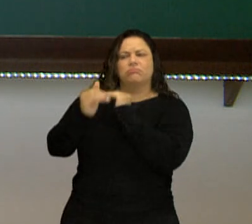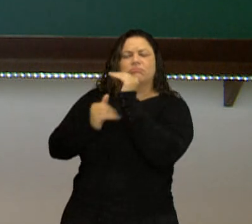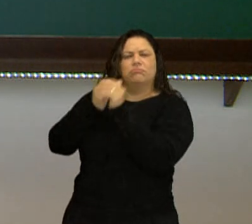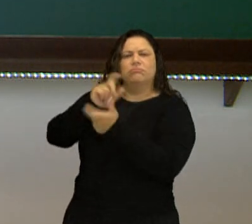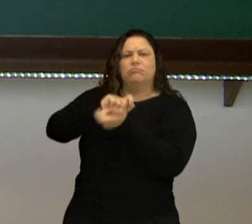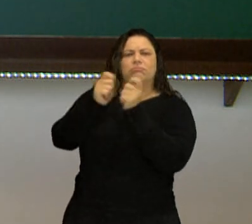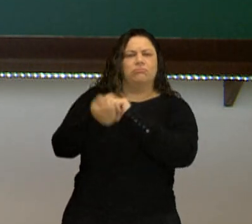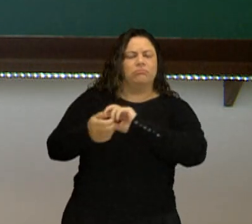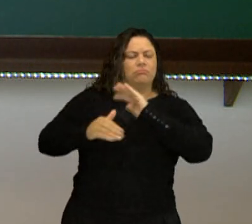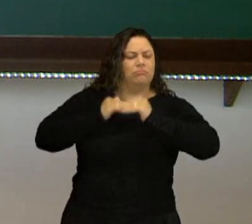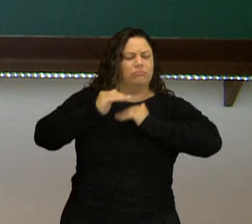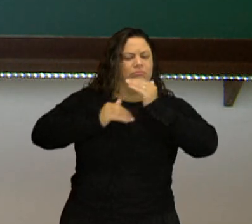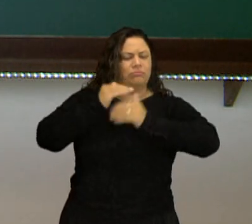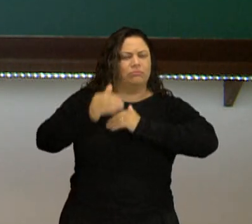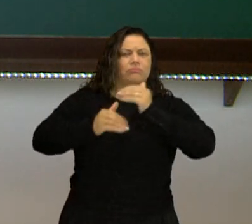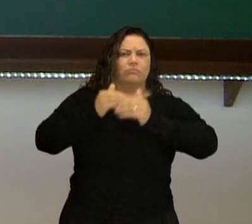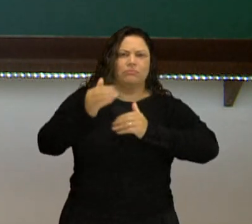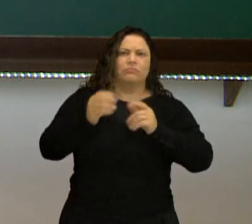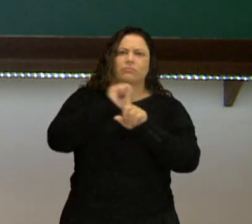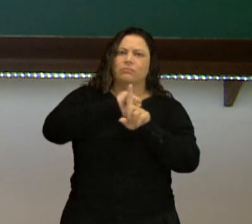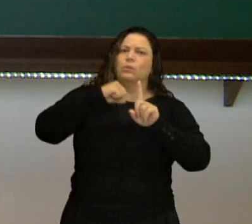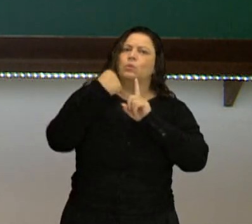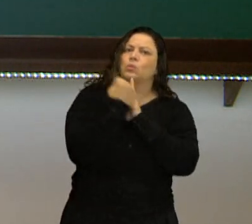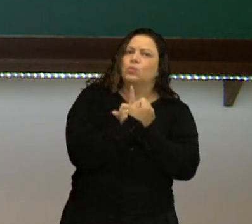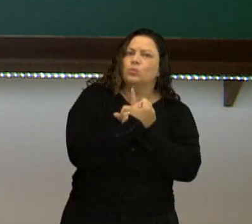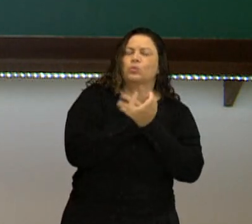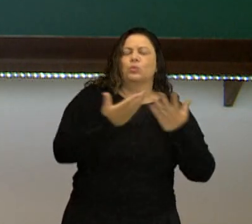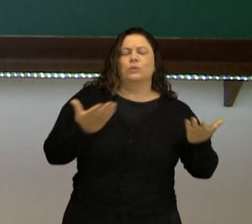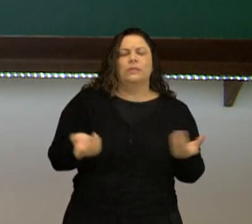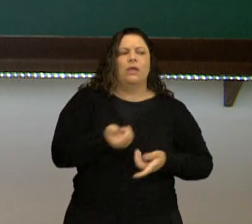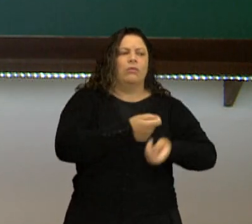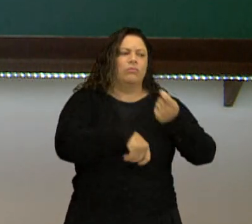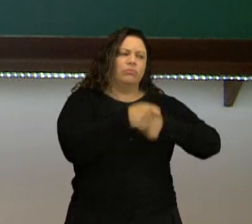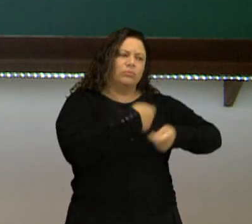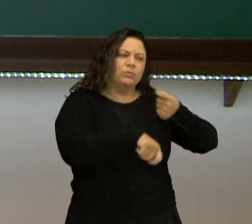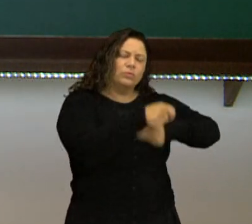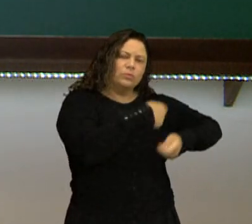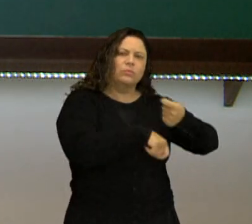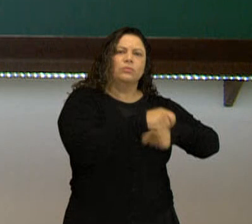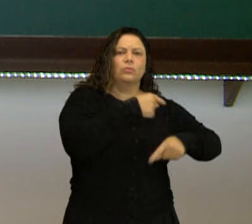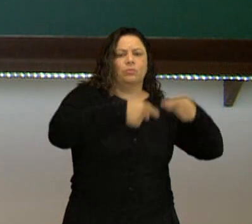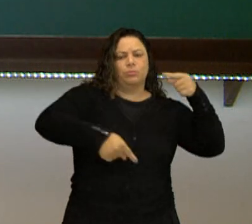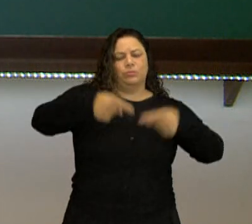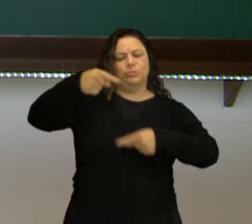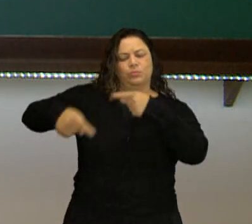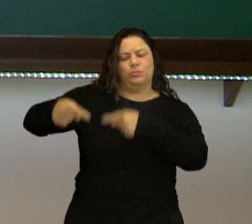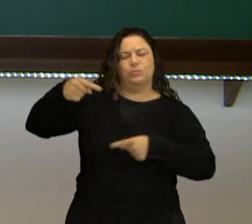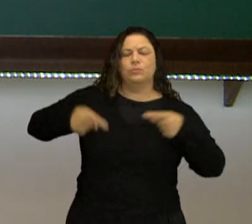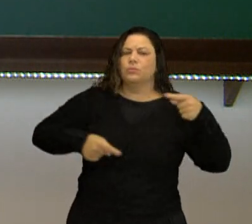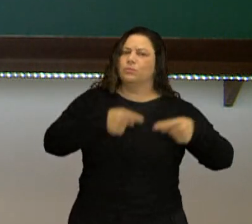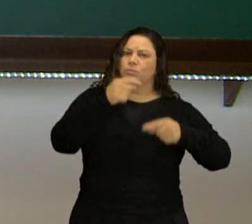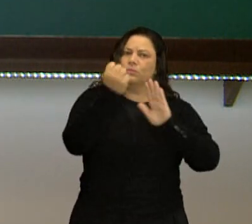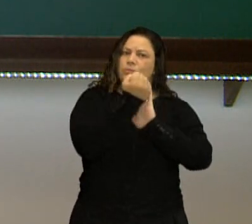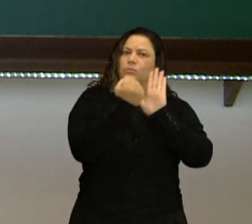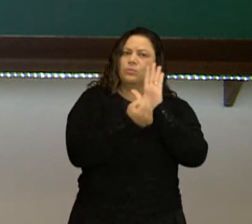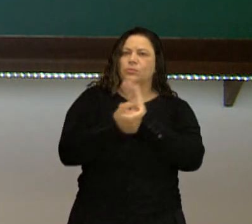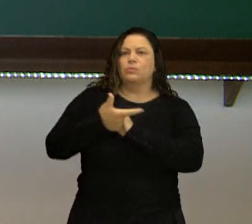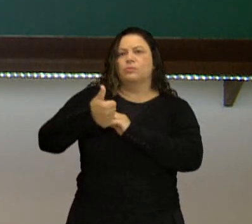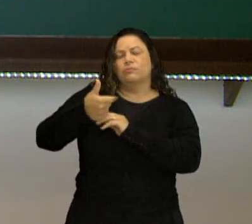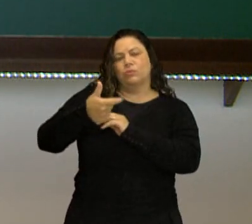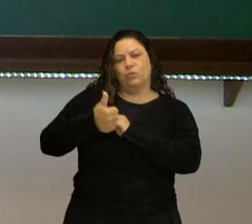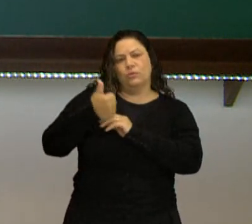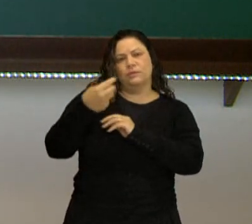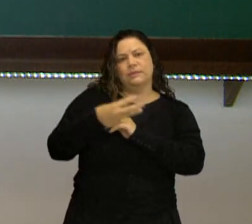vai acontecer, uma transformação social, uma transformação econômica, uma transformação política, aí no século XII, no